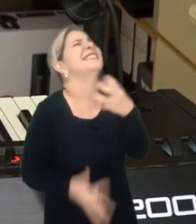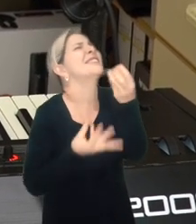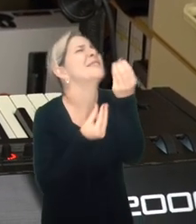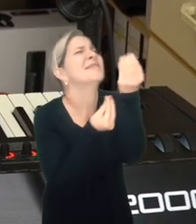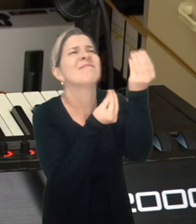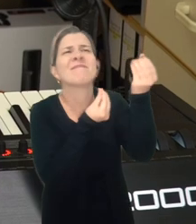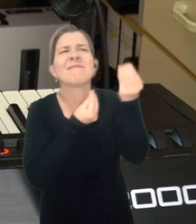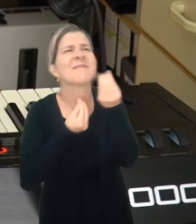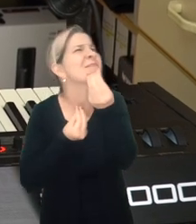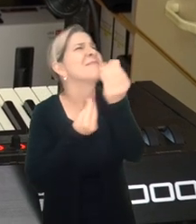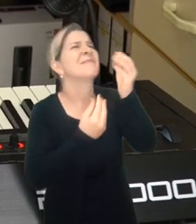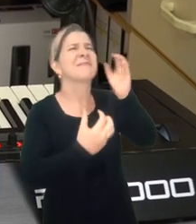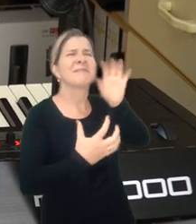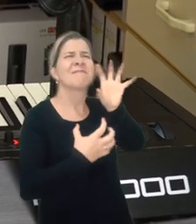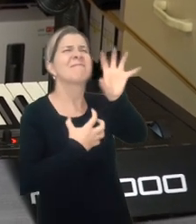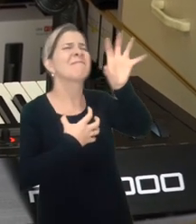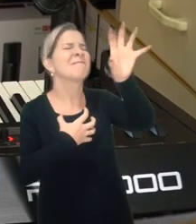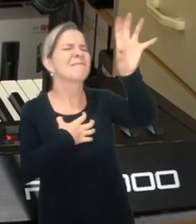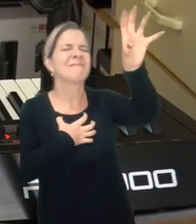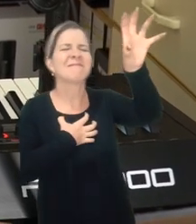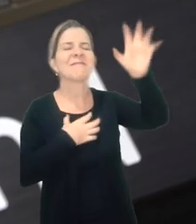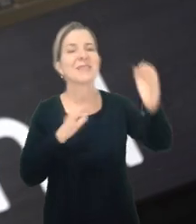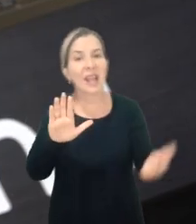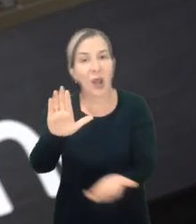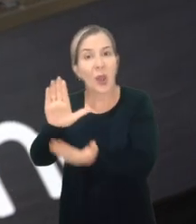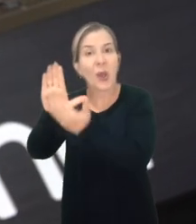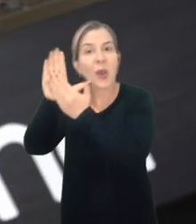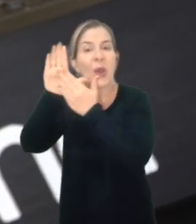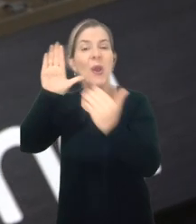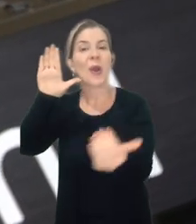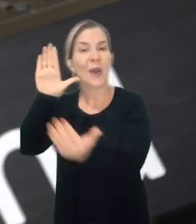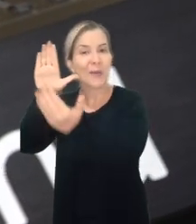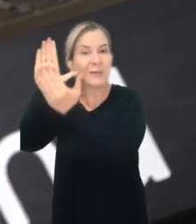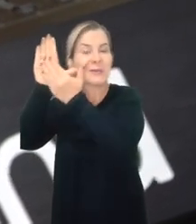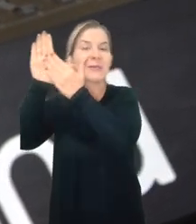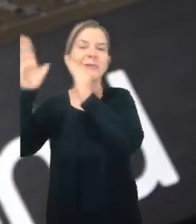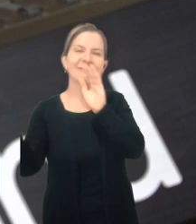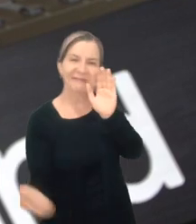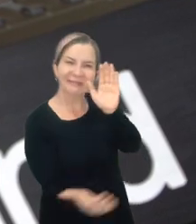Spirit.